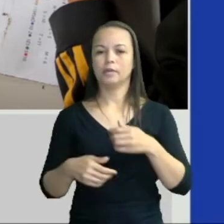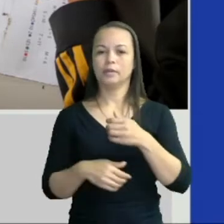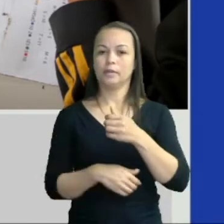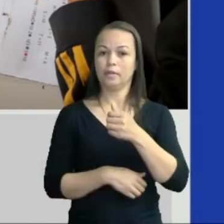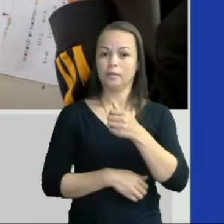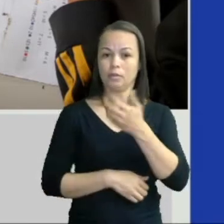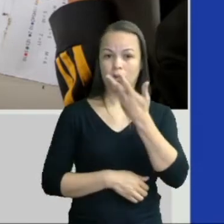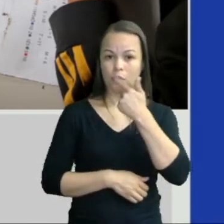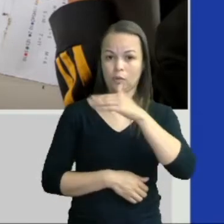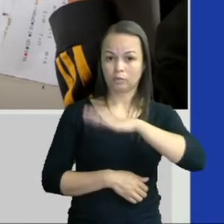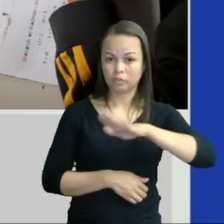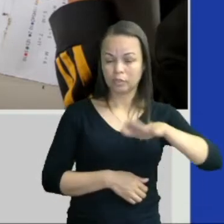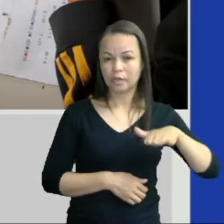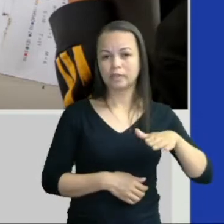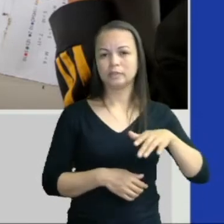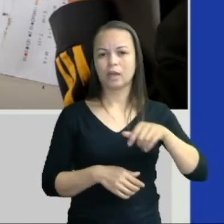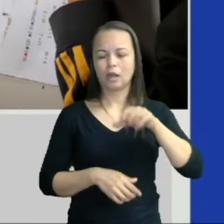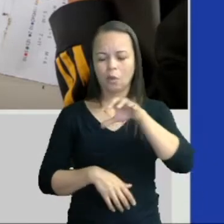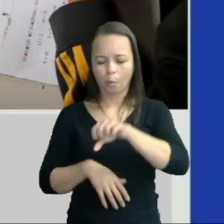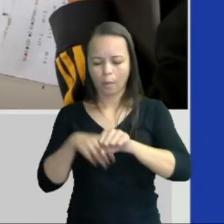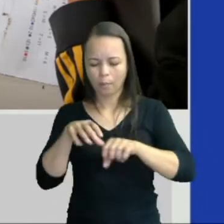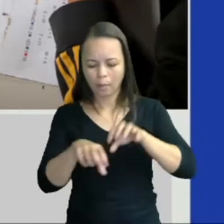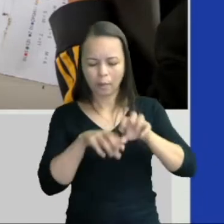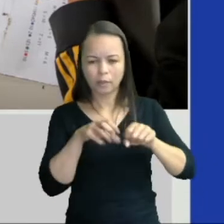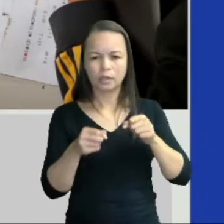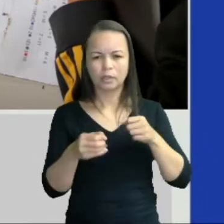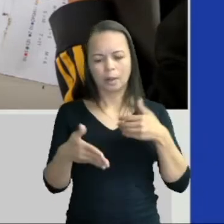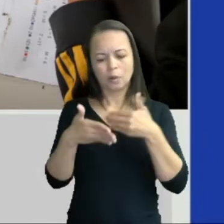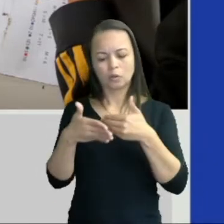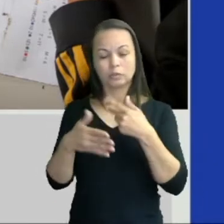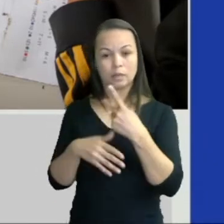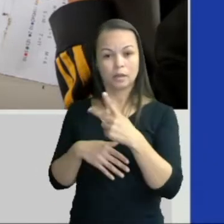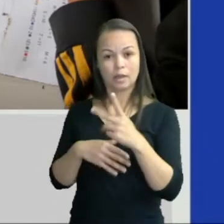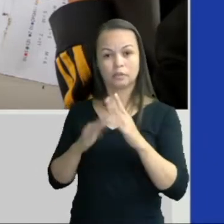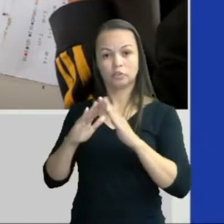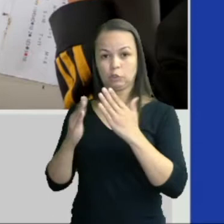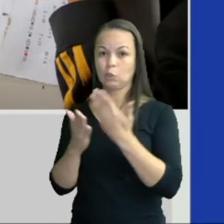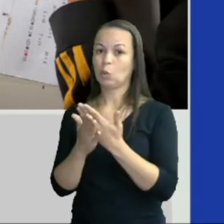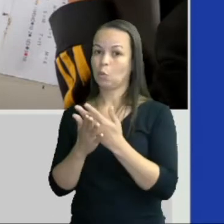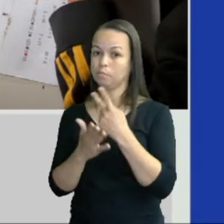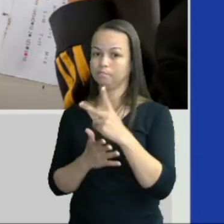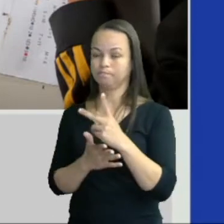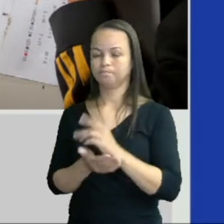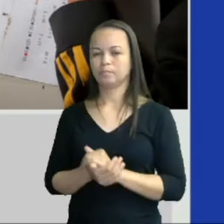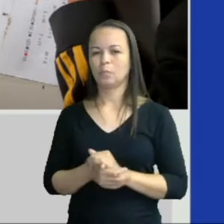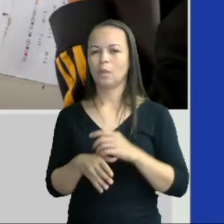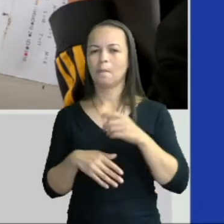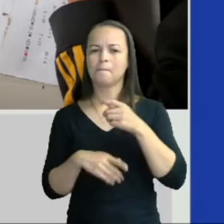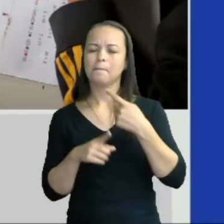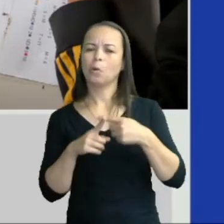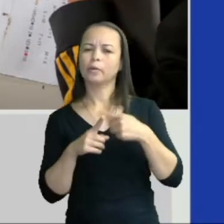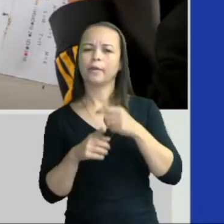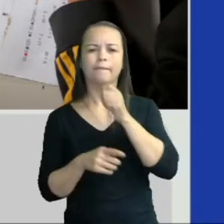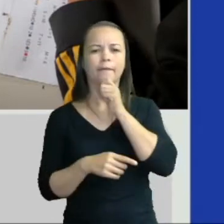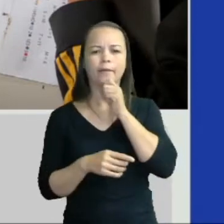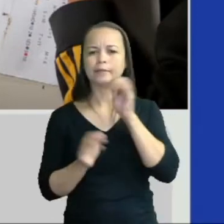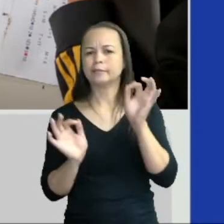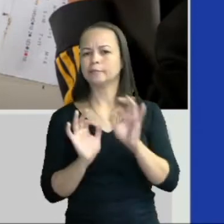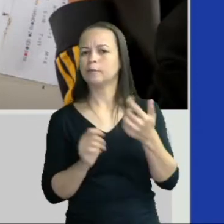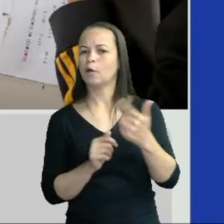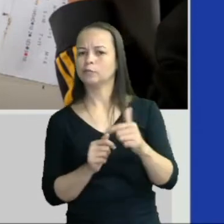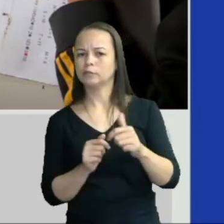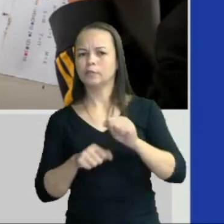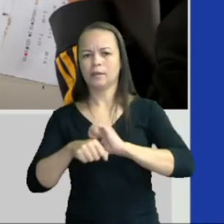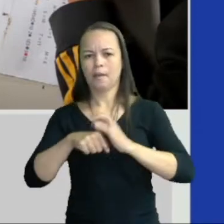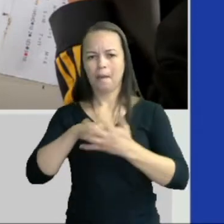esse solo das proximidades da escola, né? Porque ainda não estávamos na pandemia.